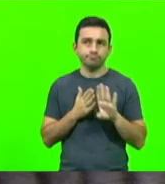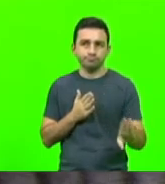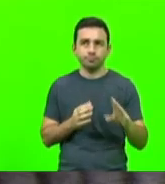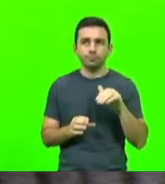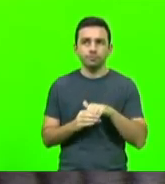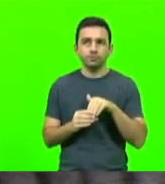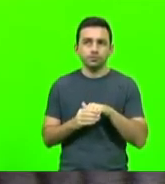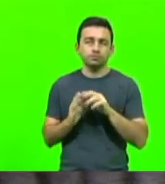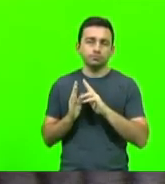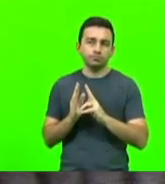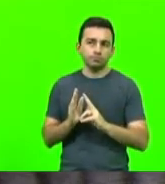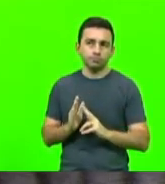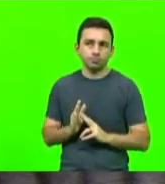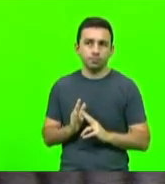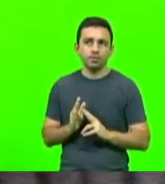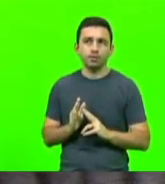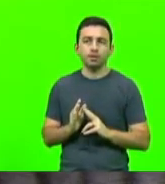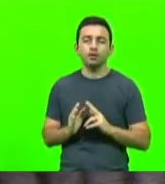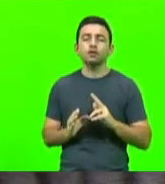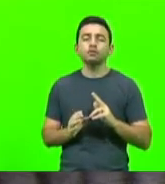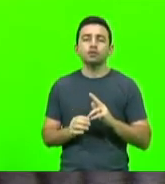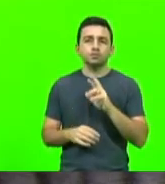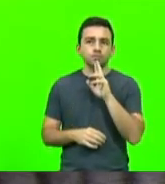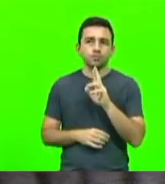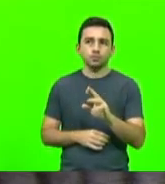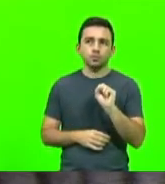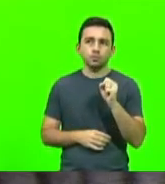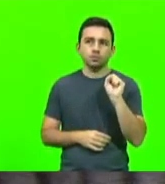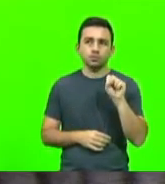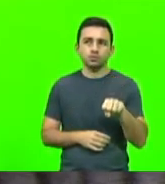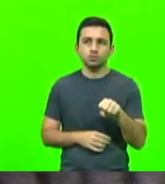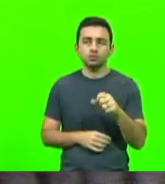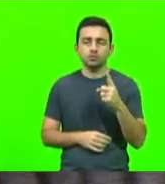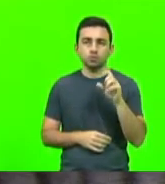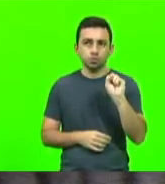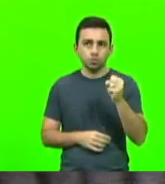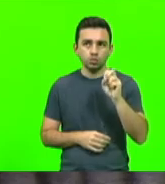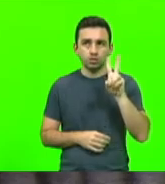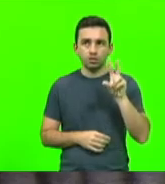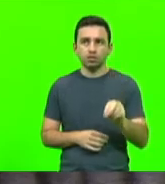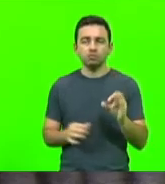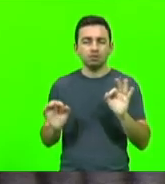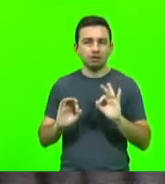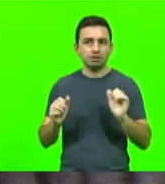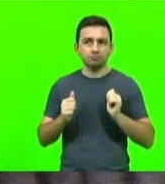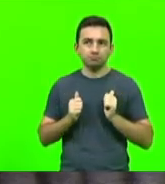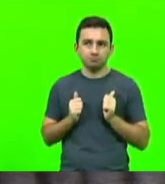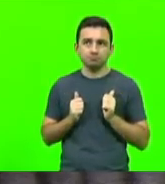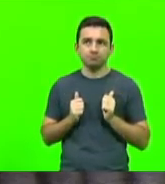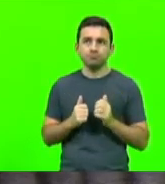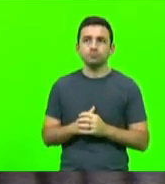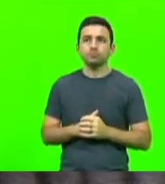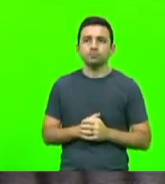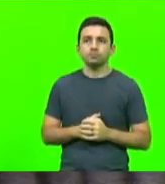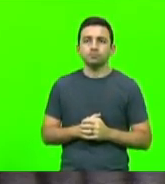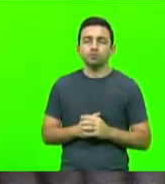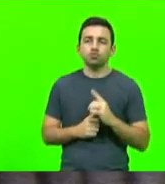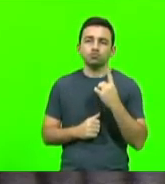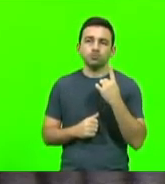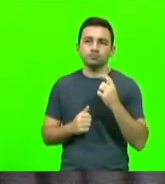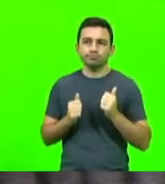nominal, com o seguinte resultado: 8 votos sim, 18 votos não e nenhuma abstenção. Ou, perdão, uma